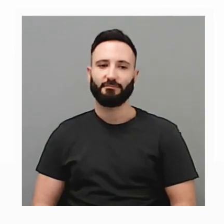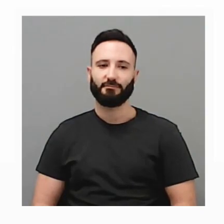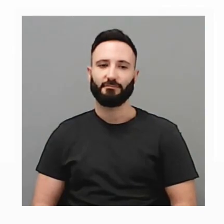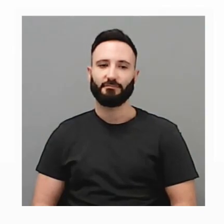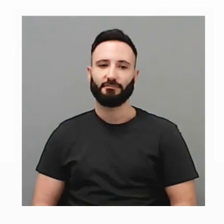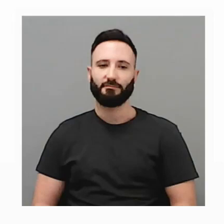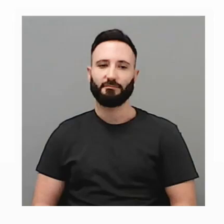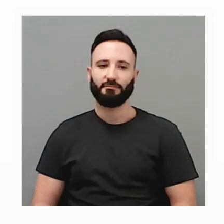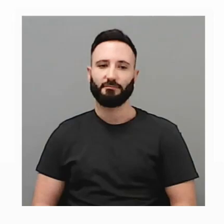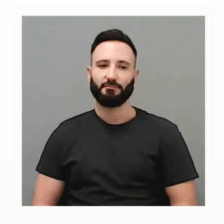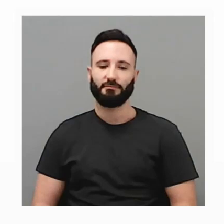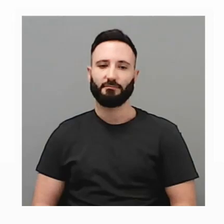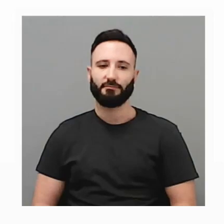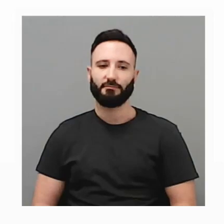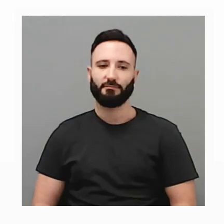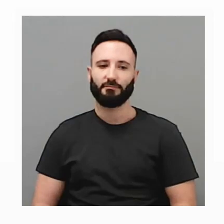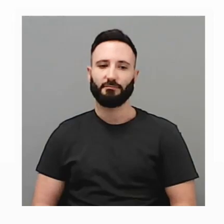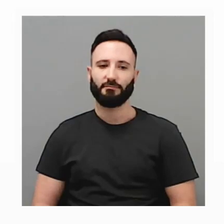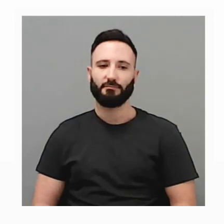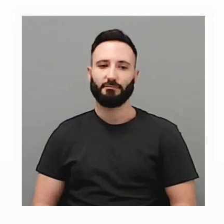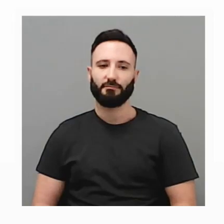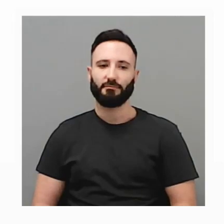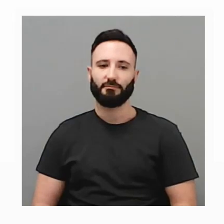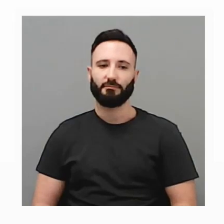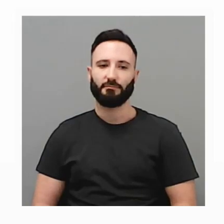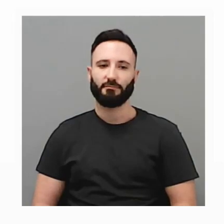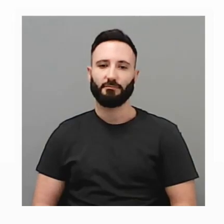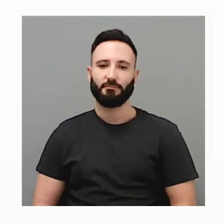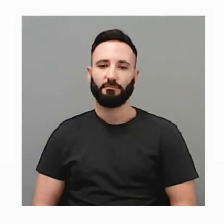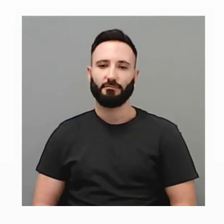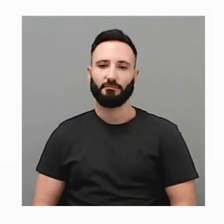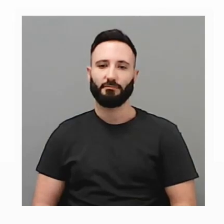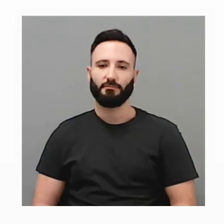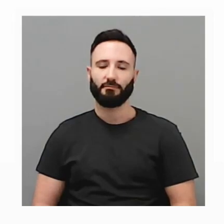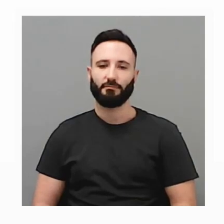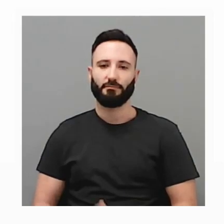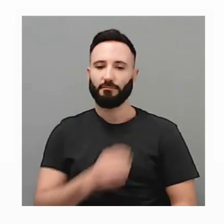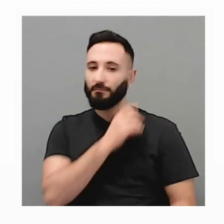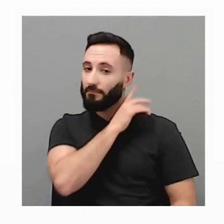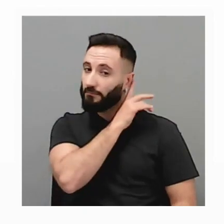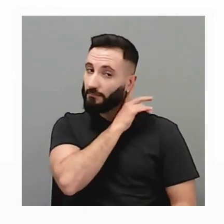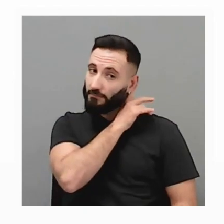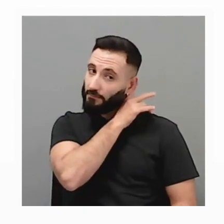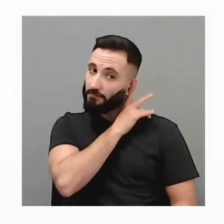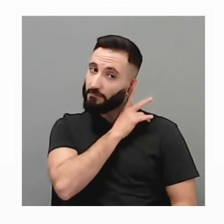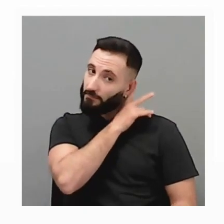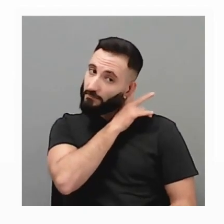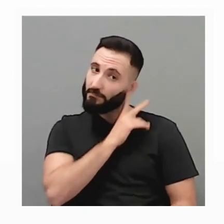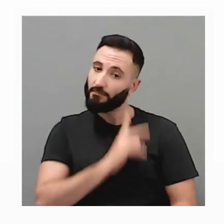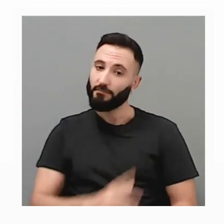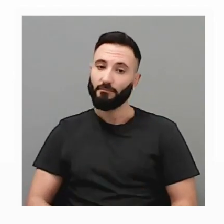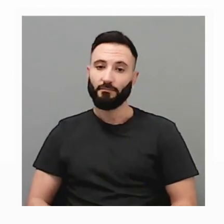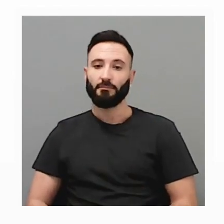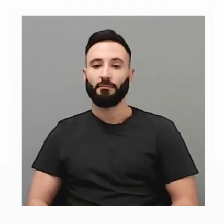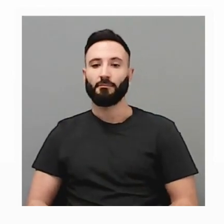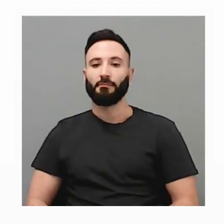importantes com vários componentes sociais, não só os hospitais, como eu referi, mas, por exemplo, as associações de doentes, como é o caso da Alzheimer Portugal,